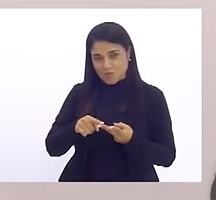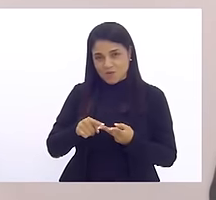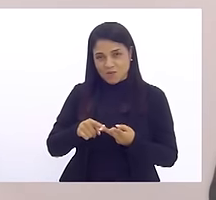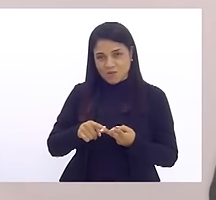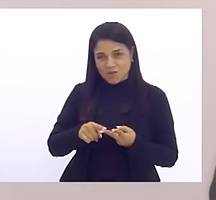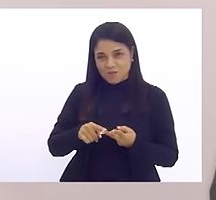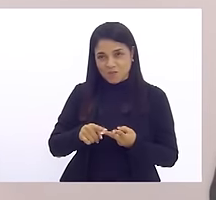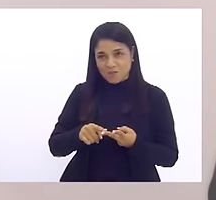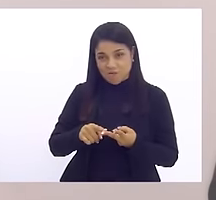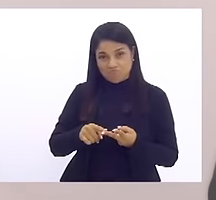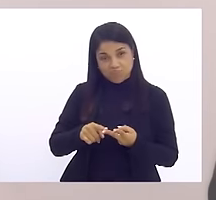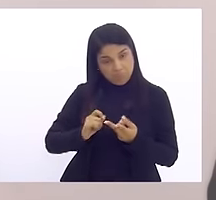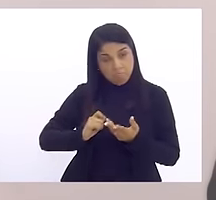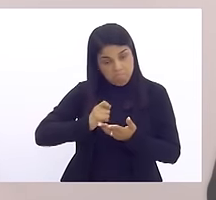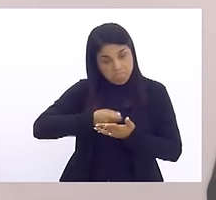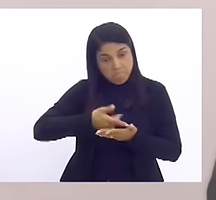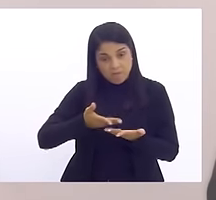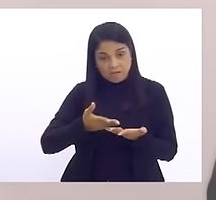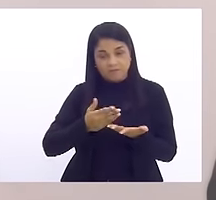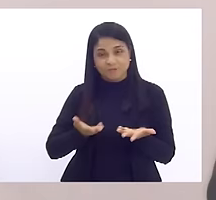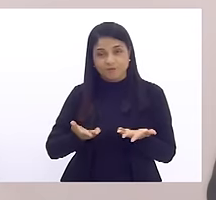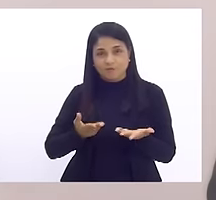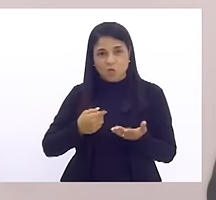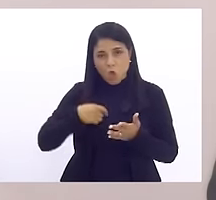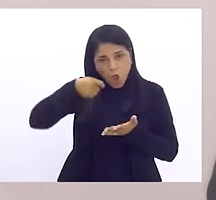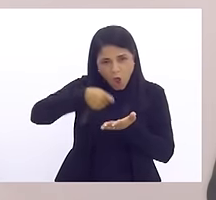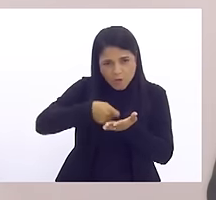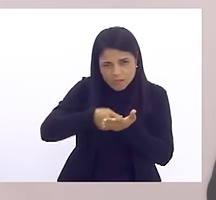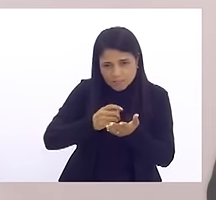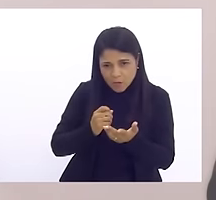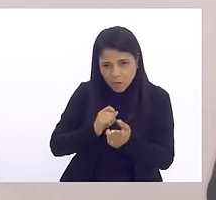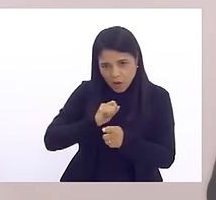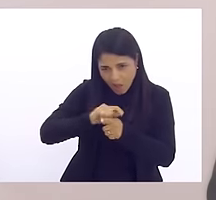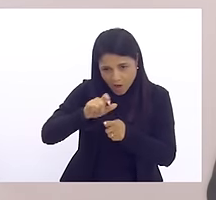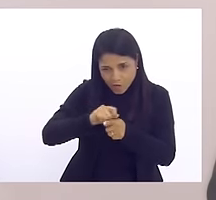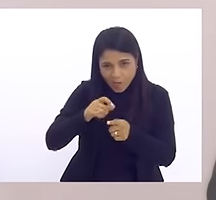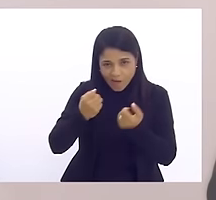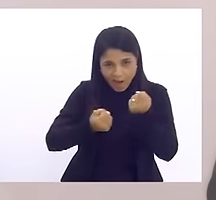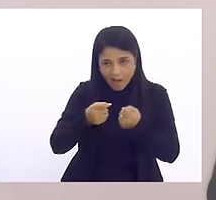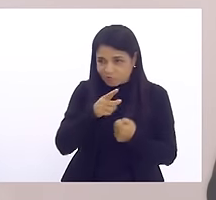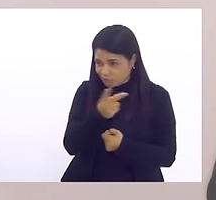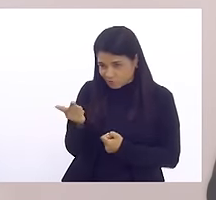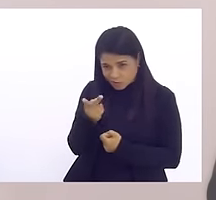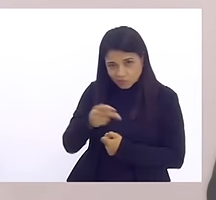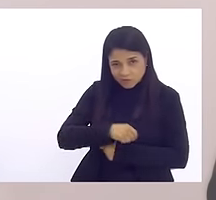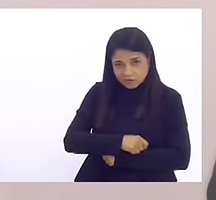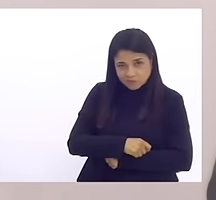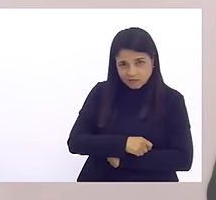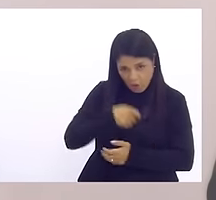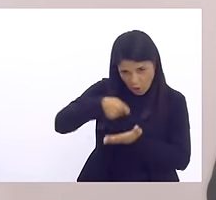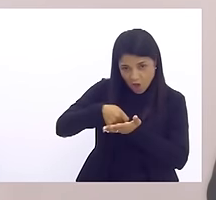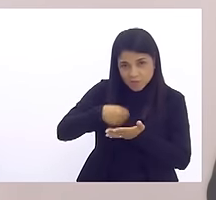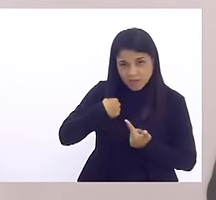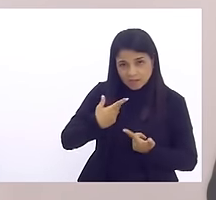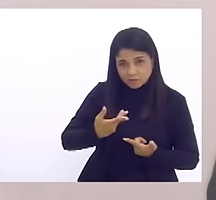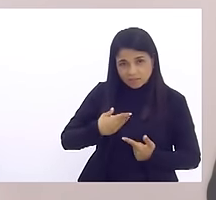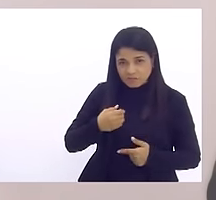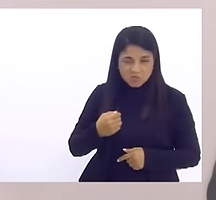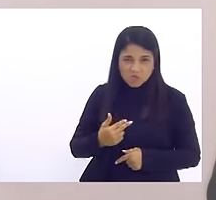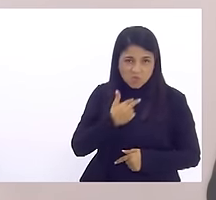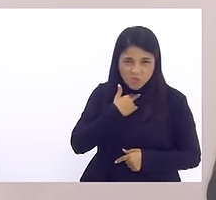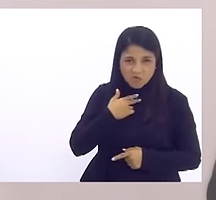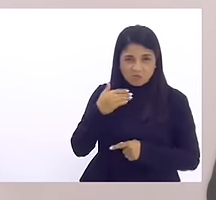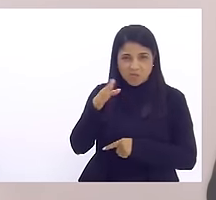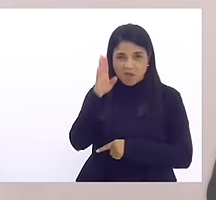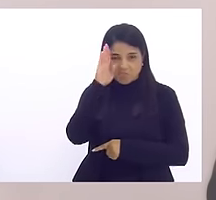que é o que custeia eu não tenho obrigação de pagar o carro da senhora nem do Senhor você não pode sair de casa e pegar um táxi